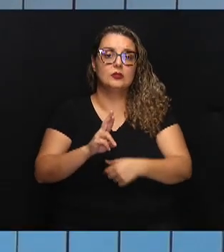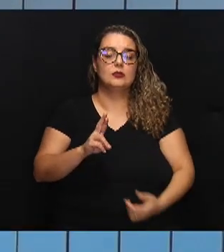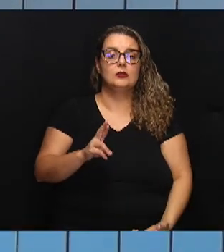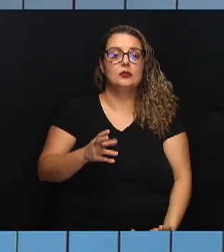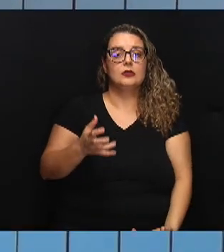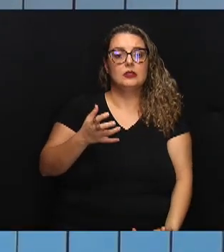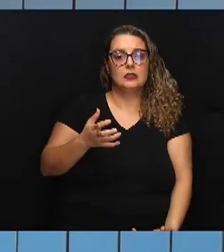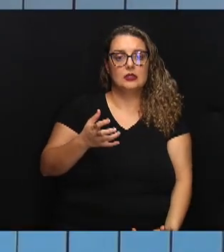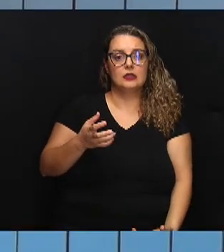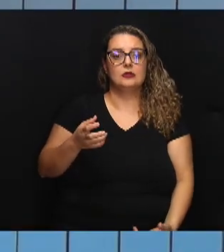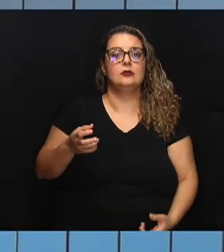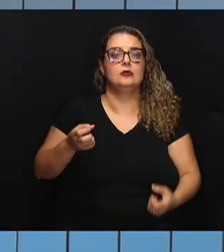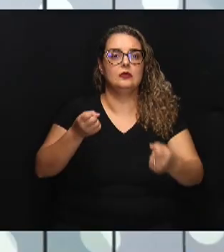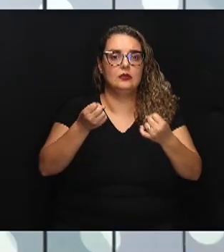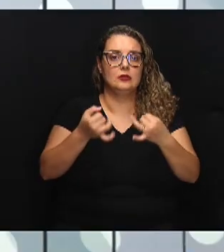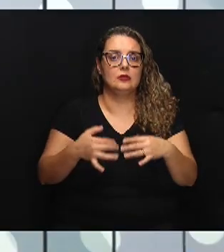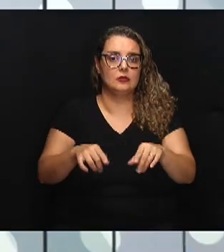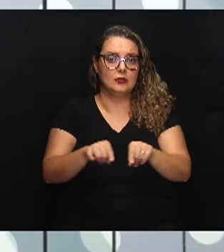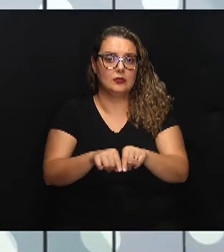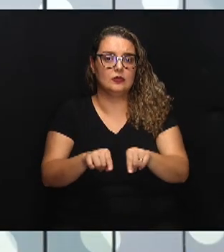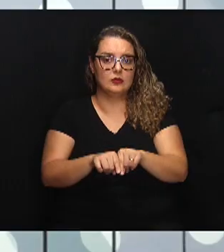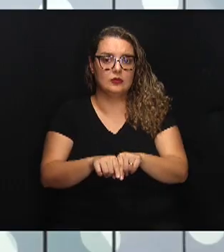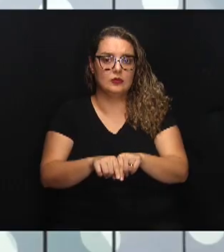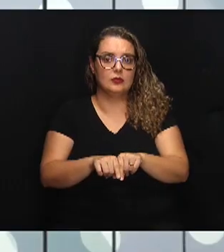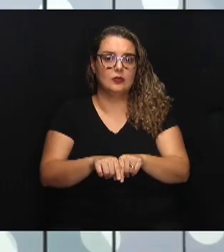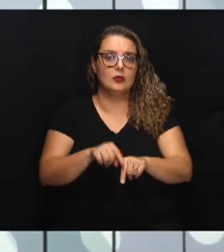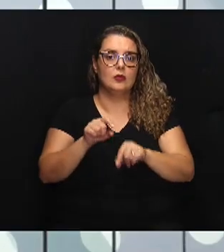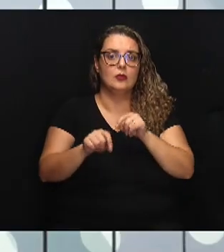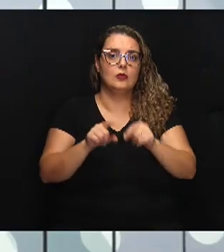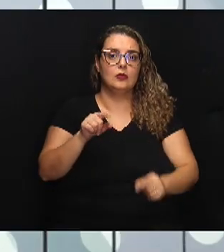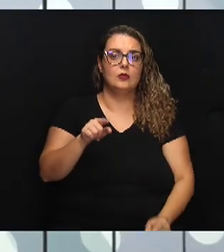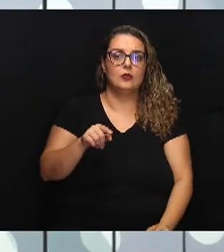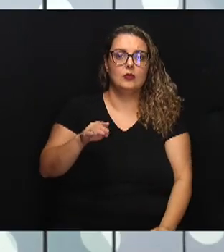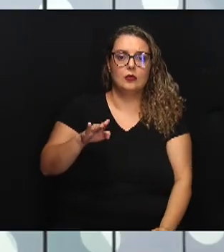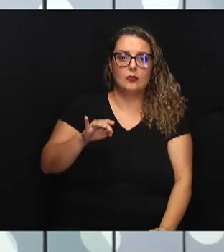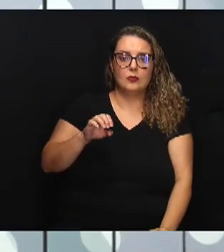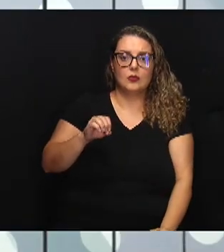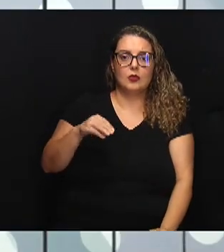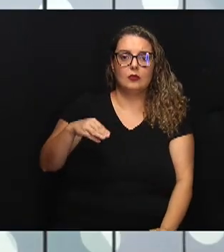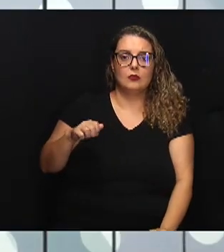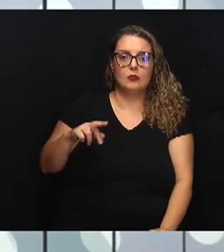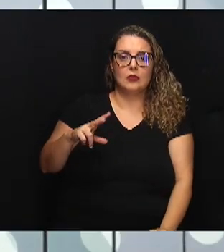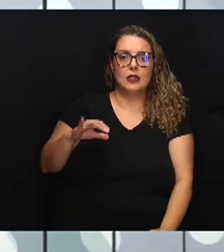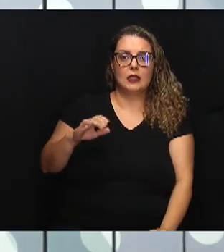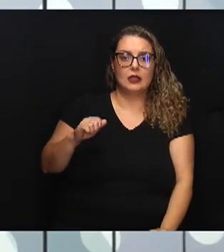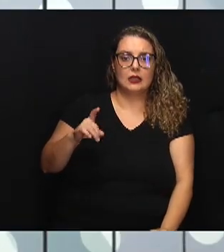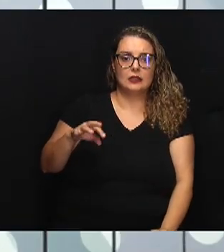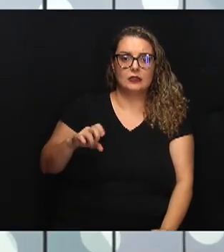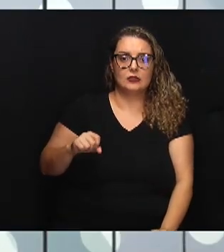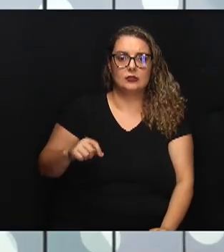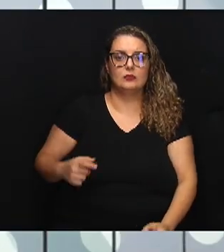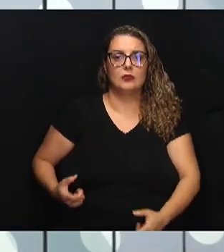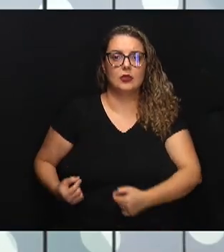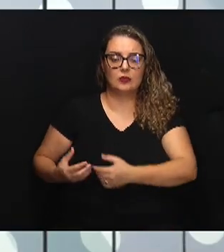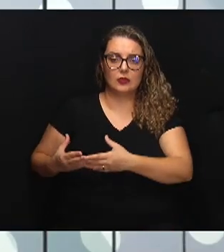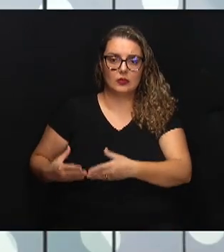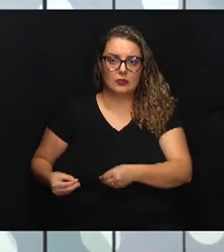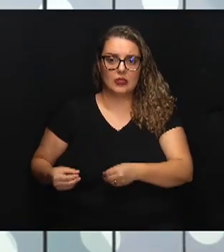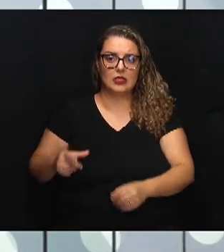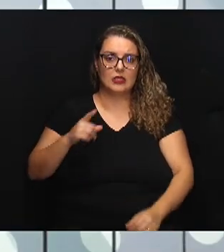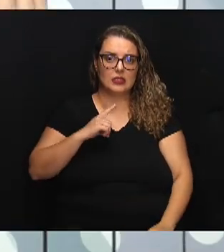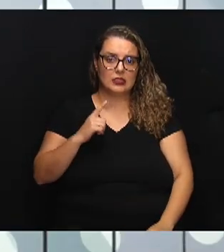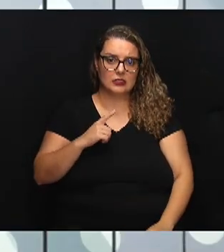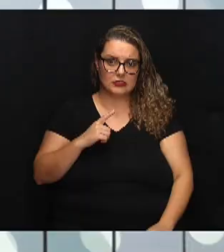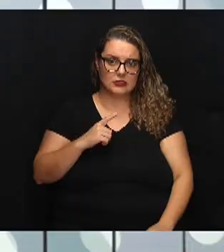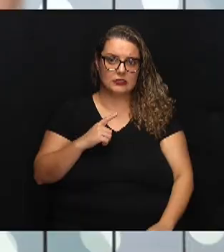gostaria que você explicasse também sobre o que são aqueles biomarcadores para câncer de pâncreas. Existem